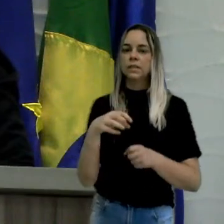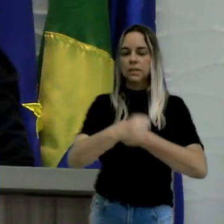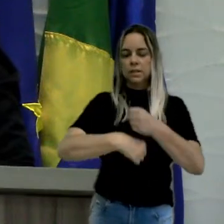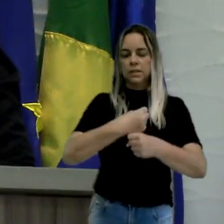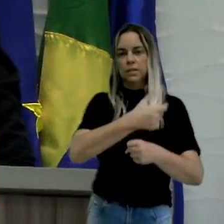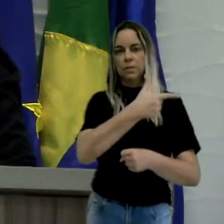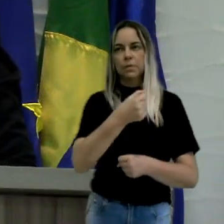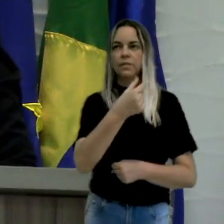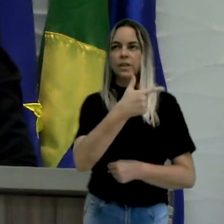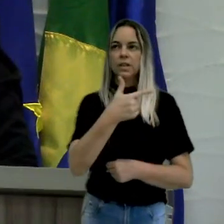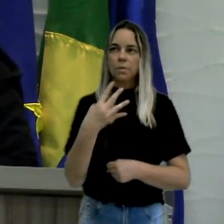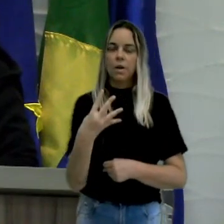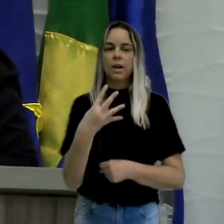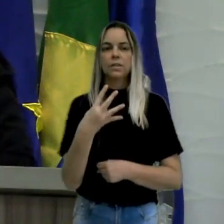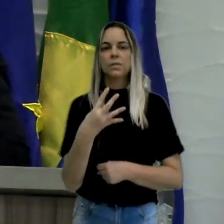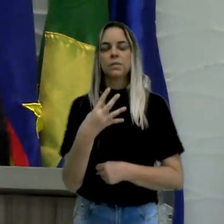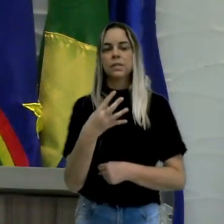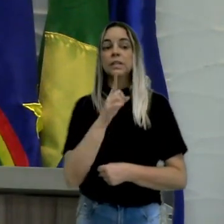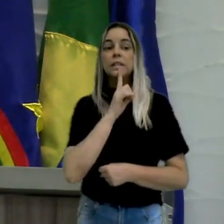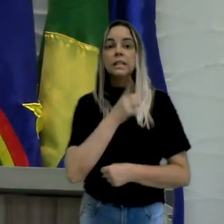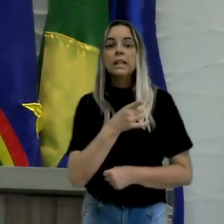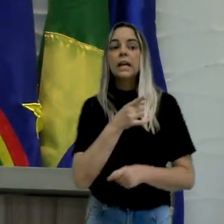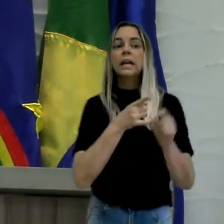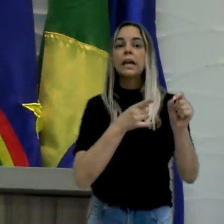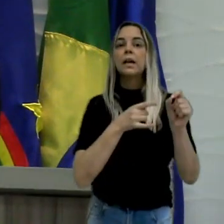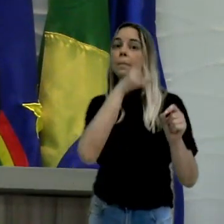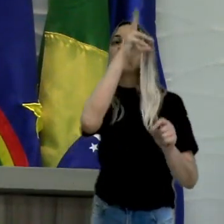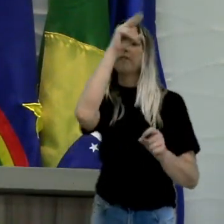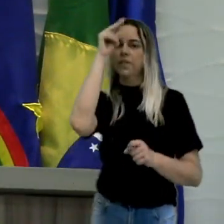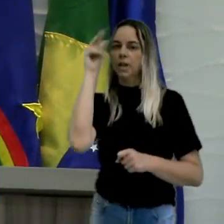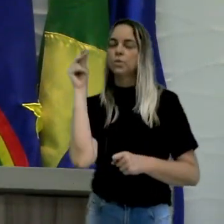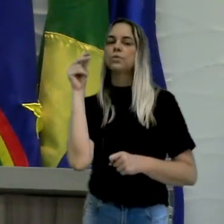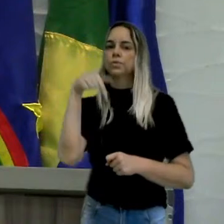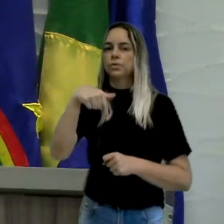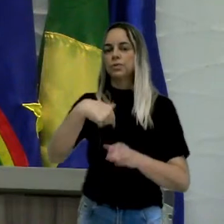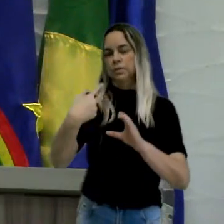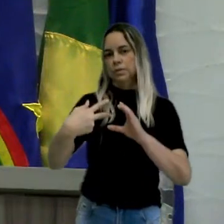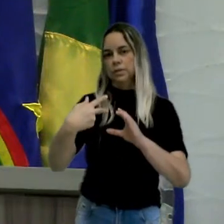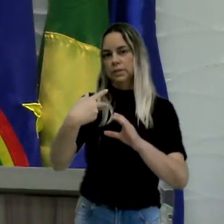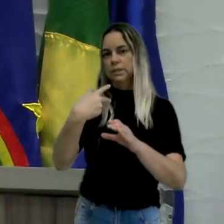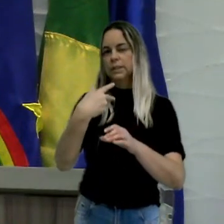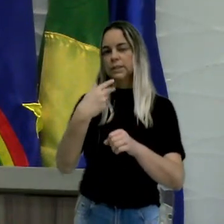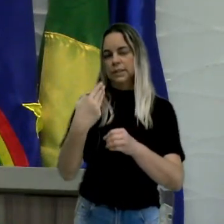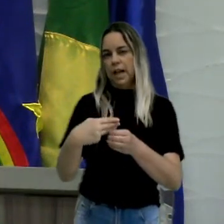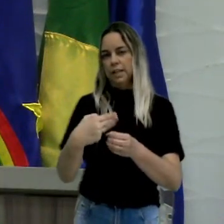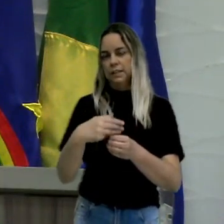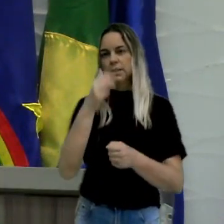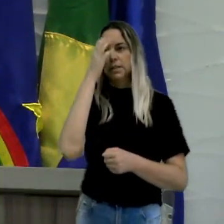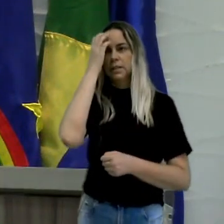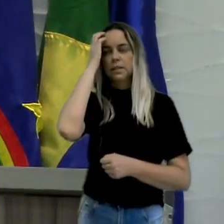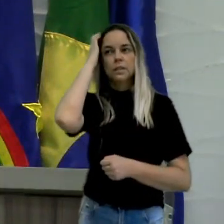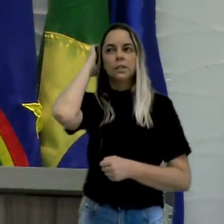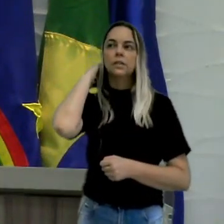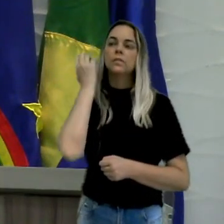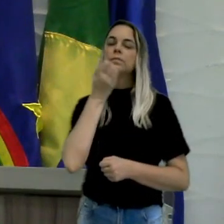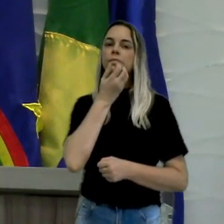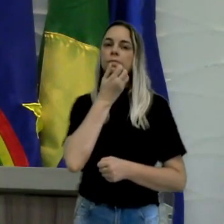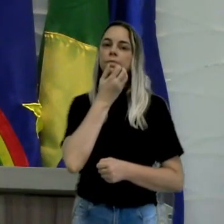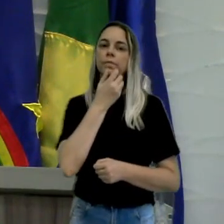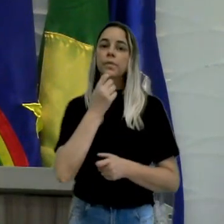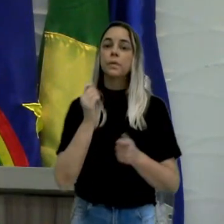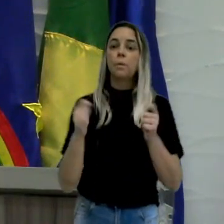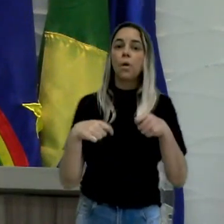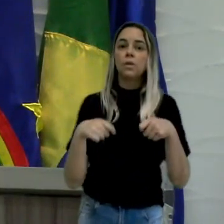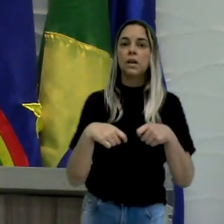54/2024, que indica ao prefeito do município que seja recuperada